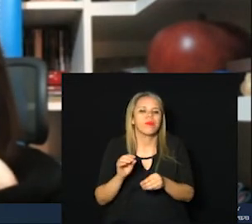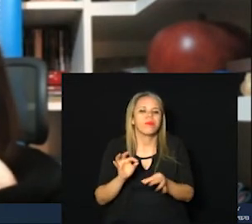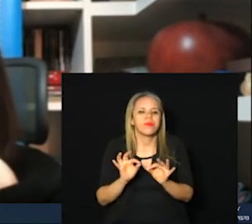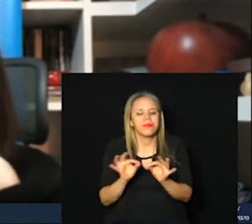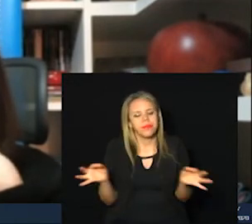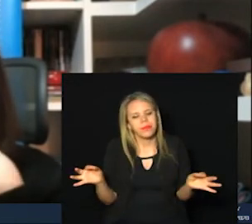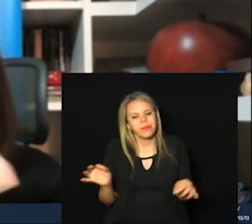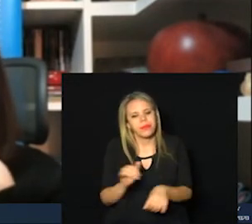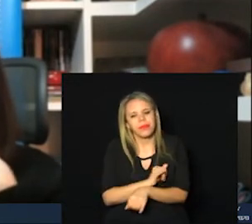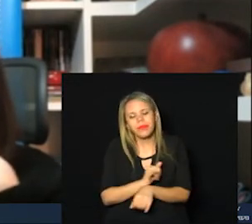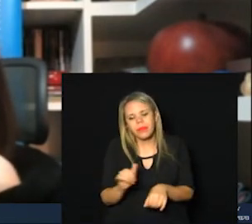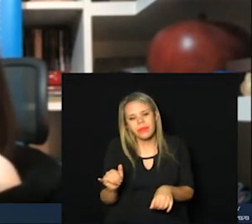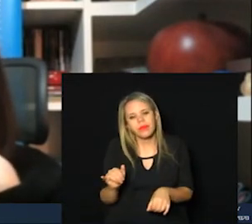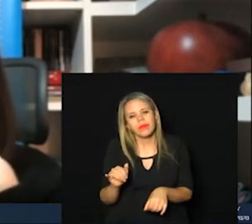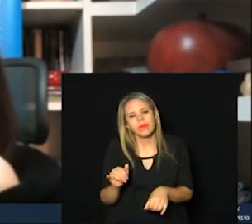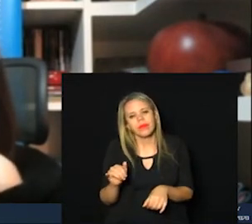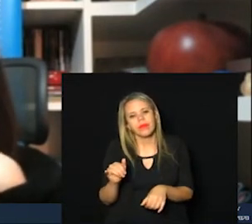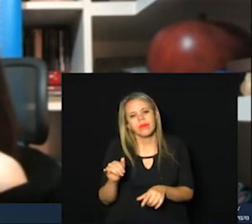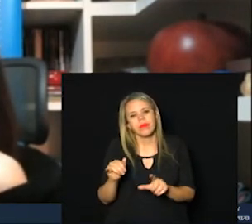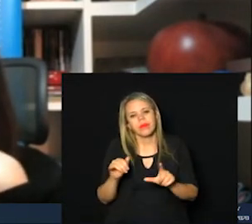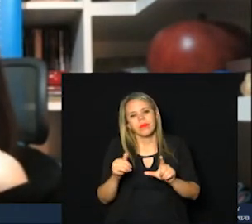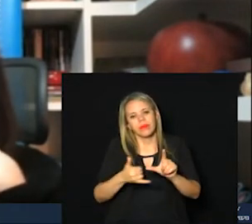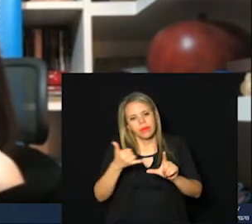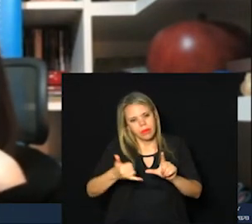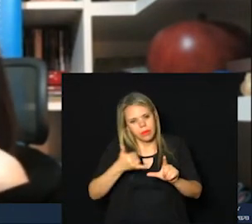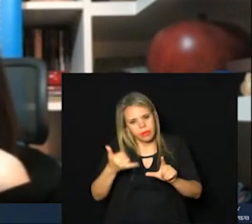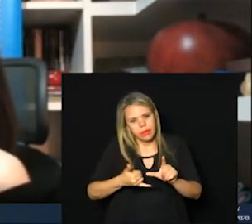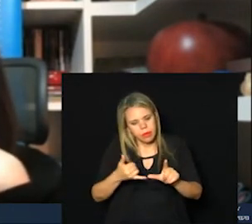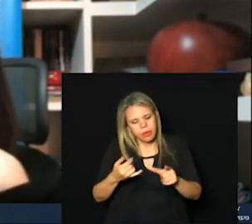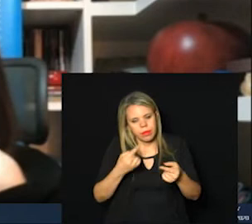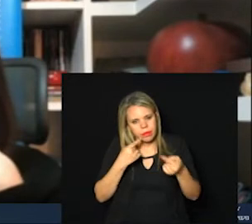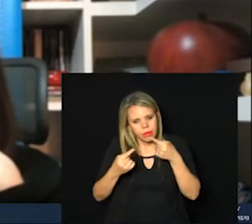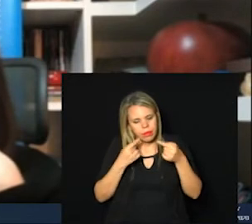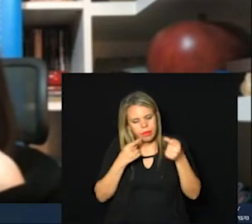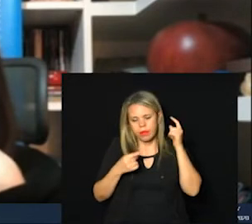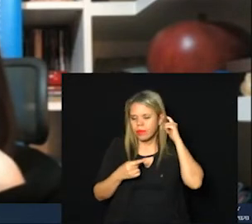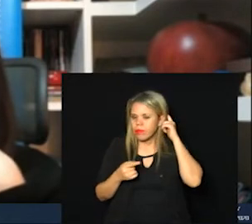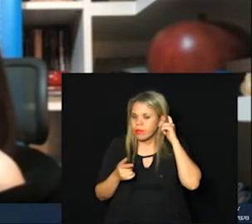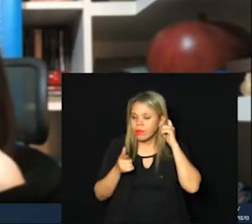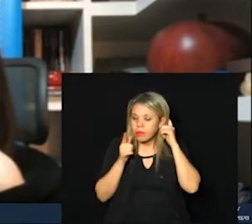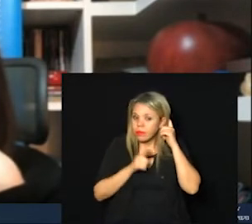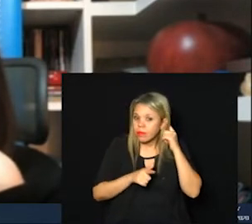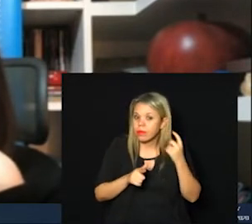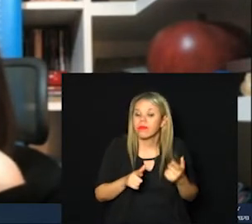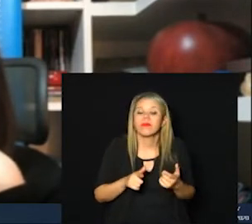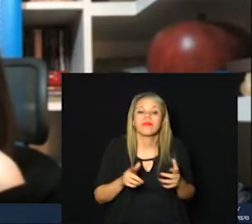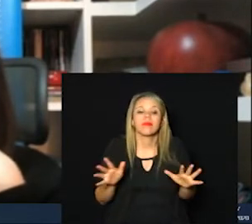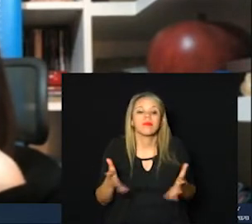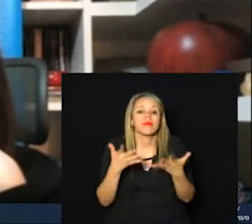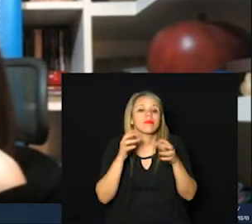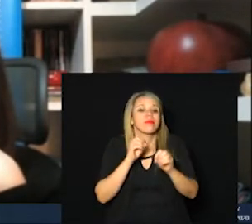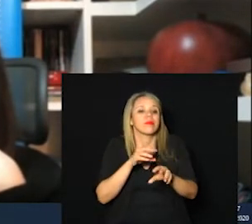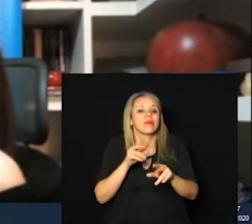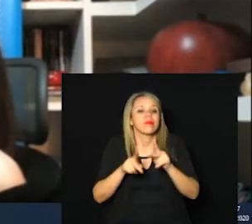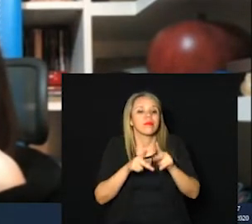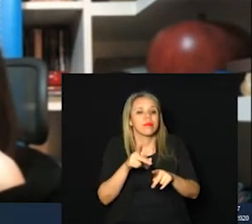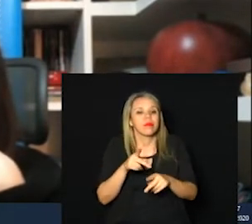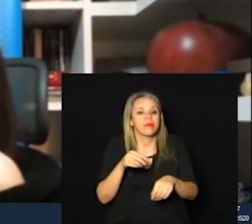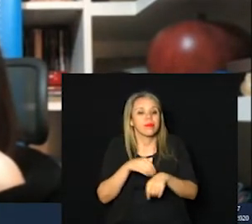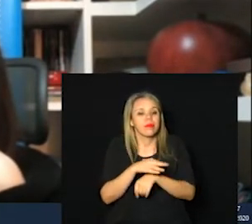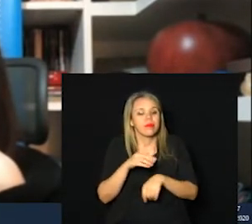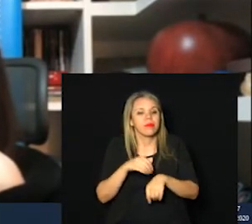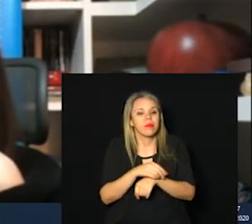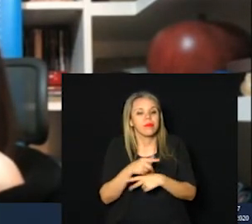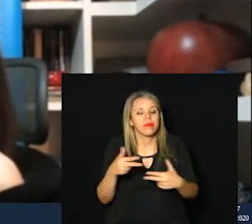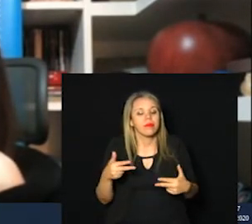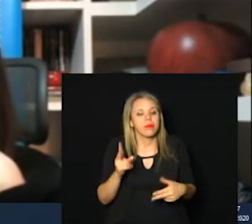singelas, lúdicas, para que a gente possa fazer esse diálogo e consiga, né, plantar essas sementes, porque você trouxe algo que